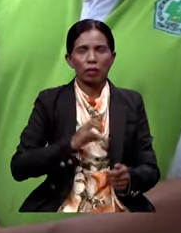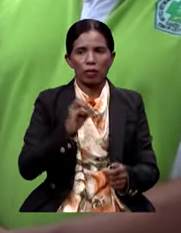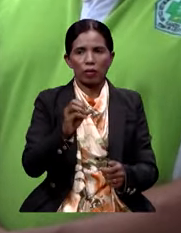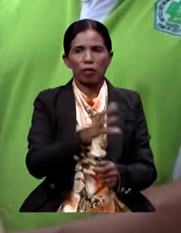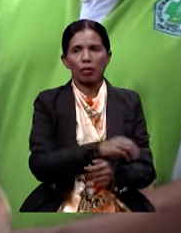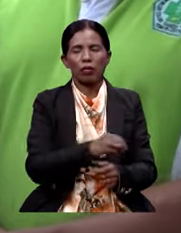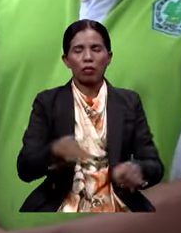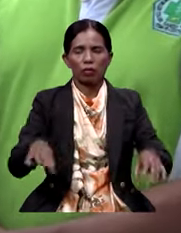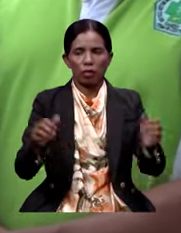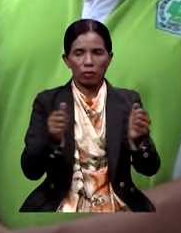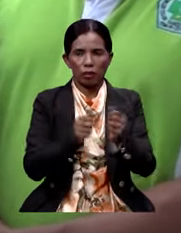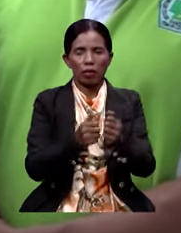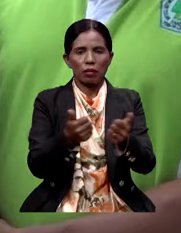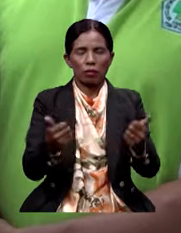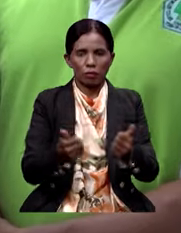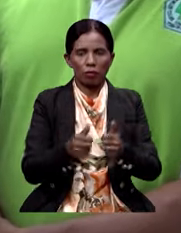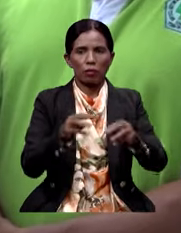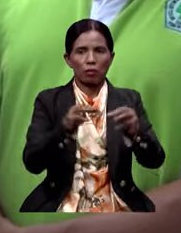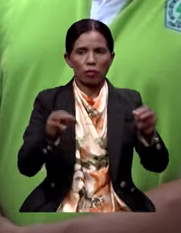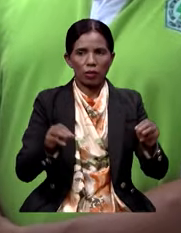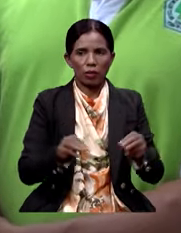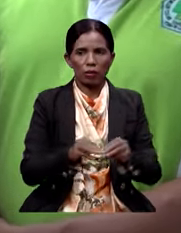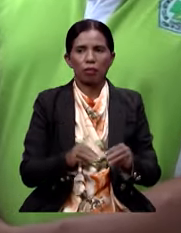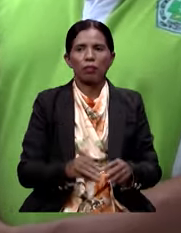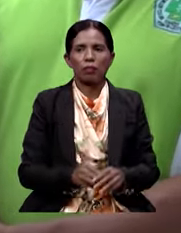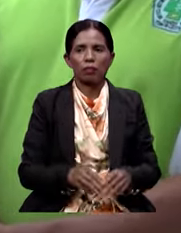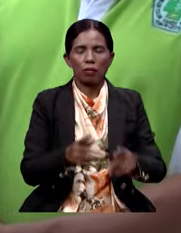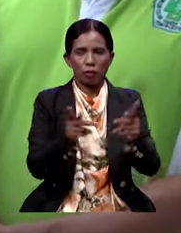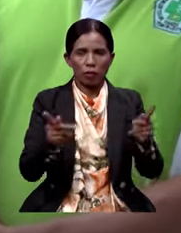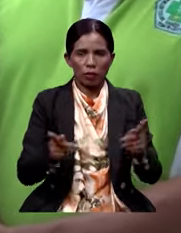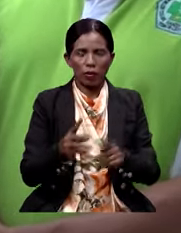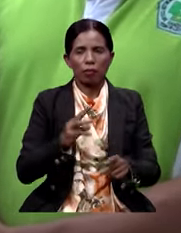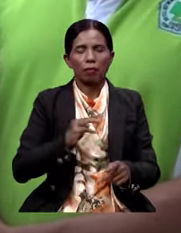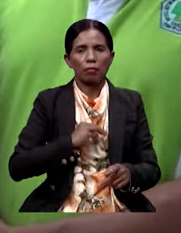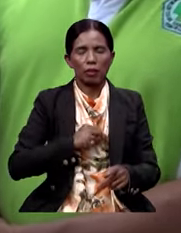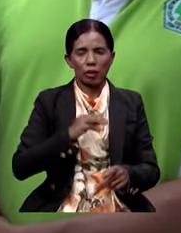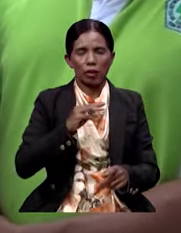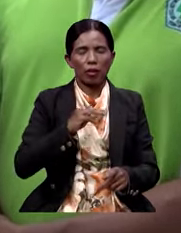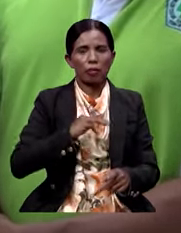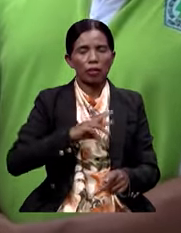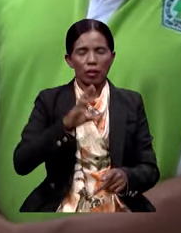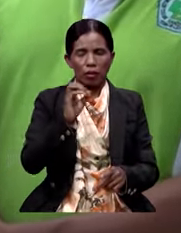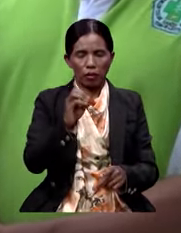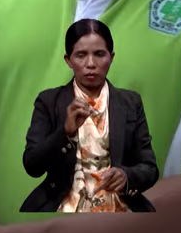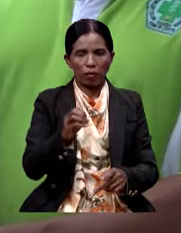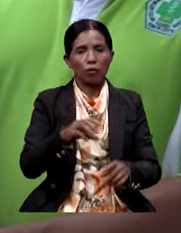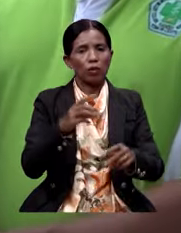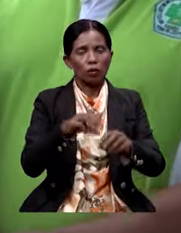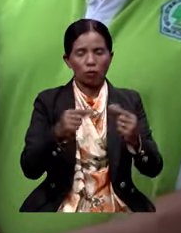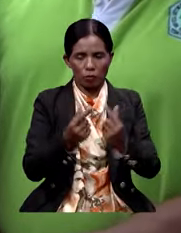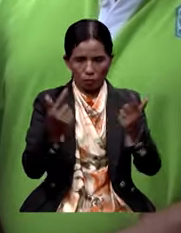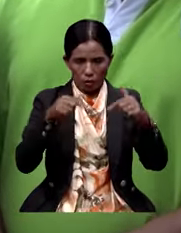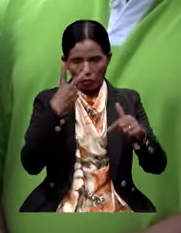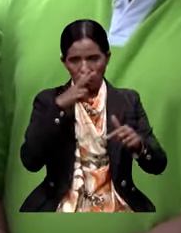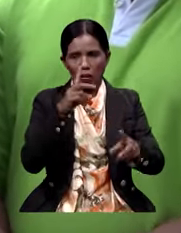em coordenação com o administrador município, administrador do posto Metinaru. Também é o seu equipa mais querer ser né, colhe o